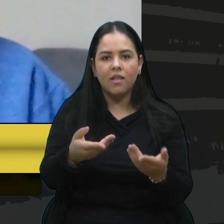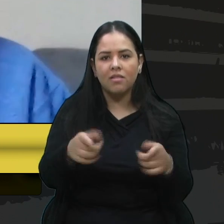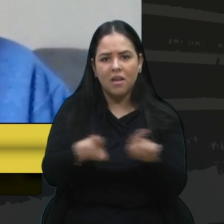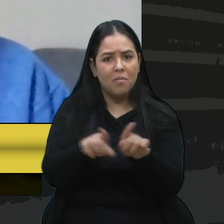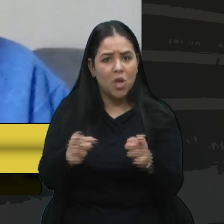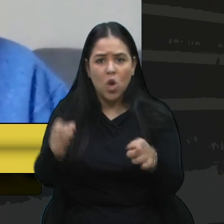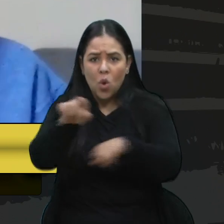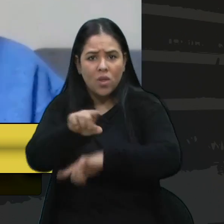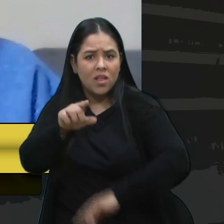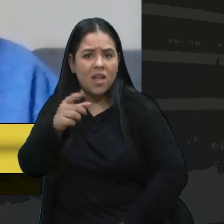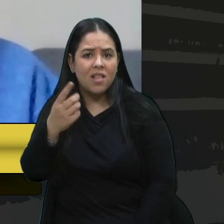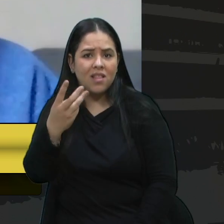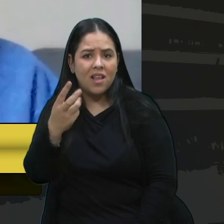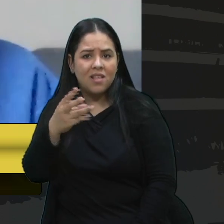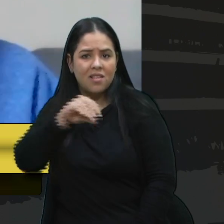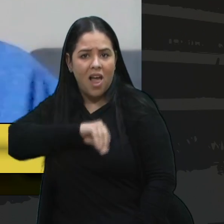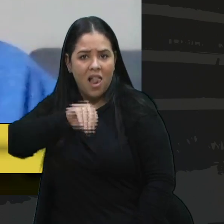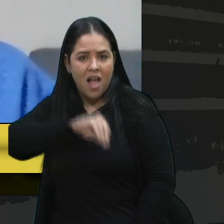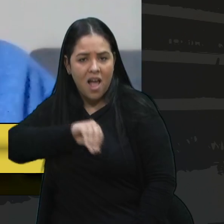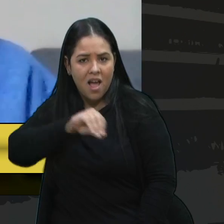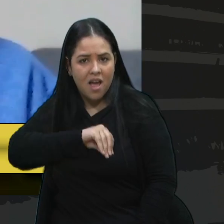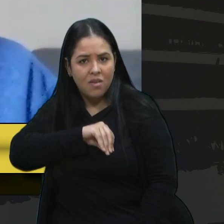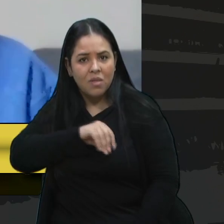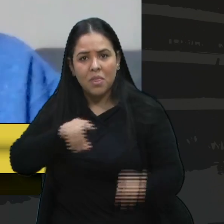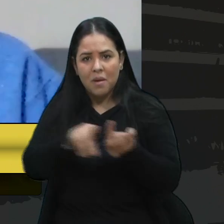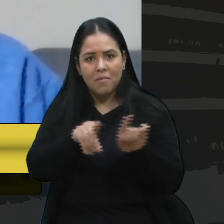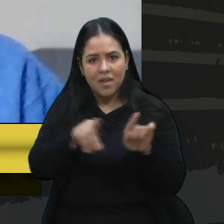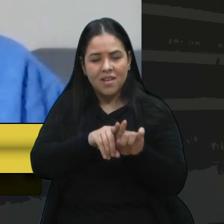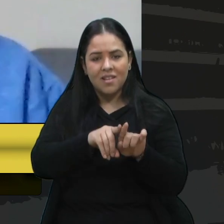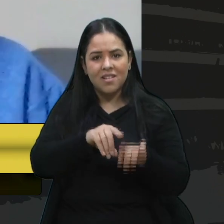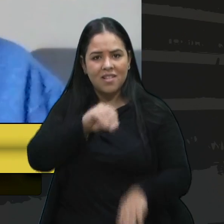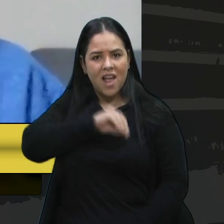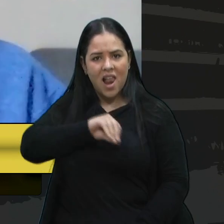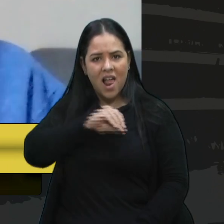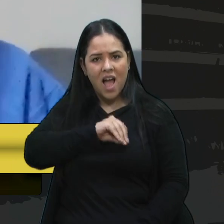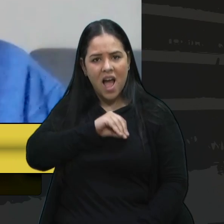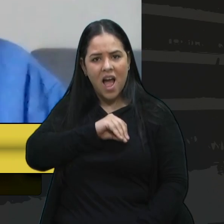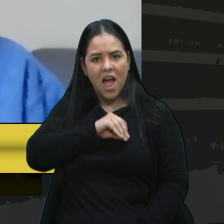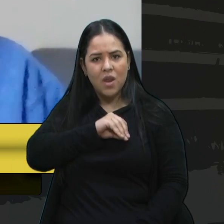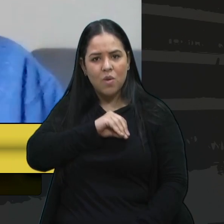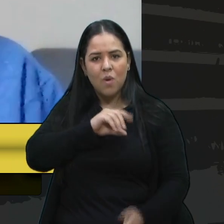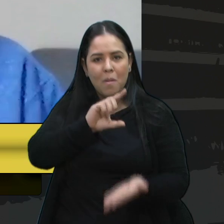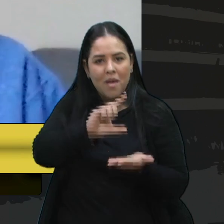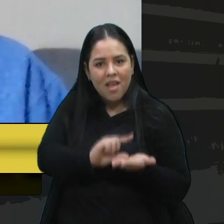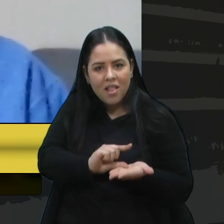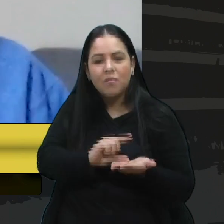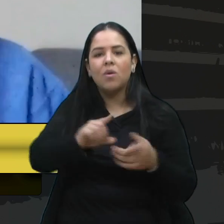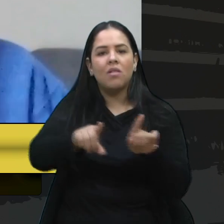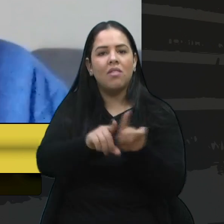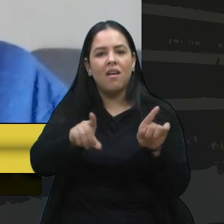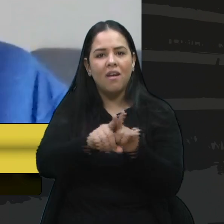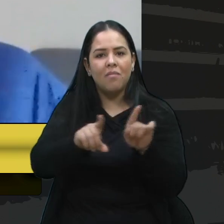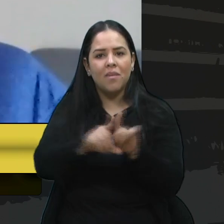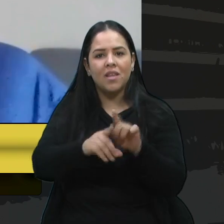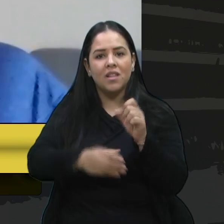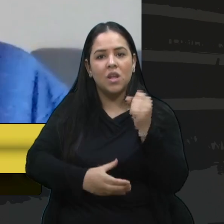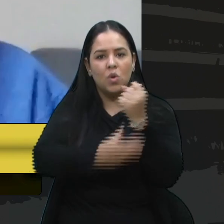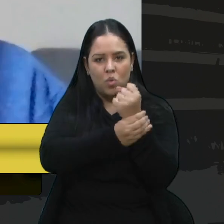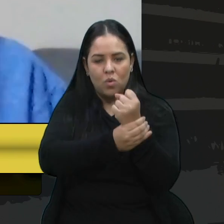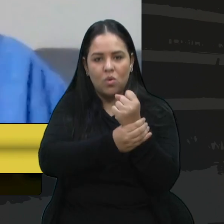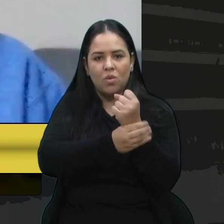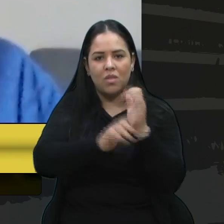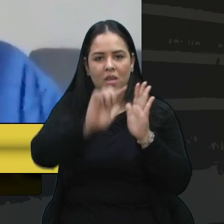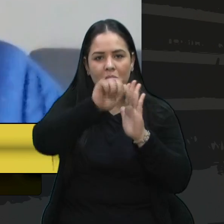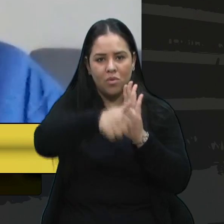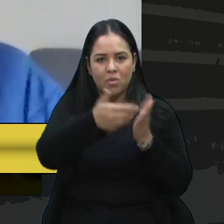13º salário, a gente é contra salário mínimo, a gente é contra seguro-desemprego. Se nós não somos contrários a isso,